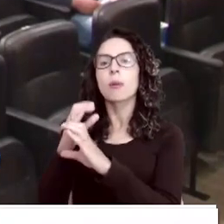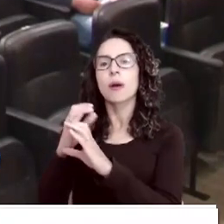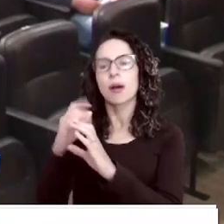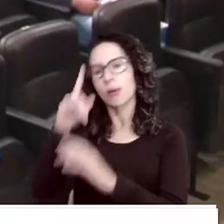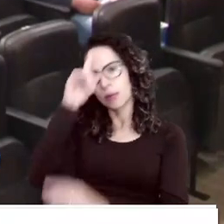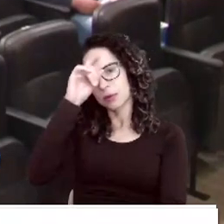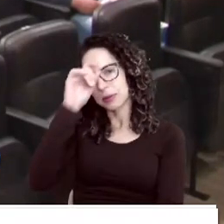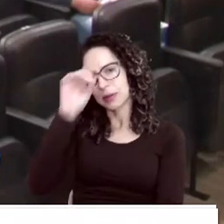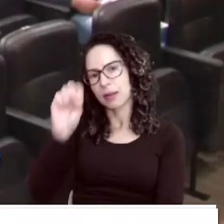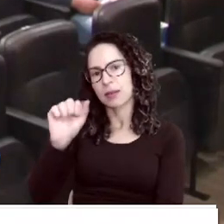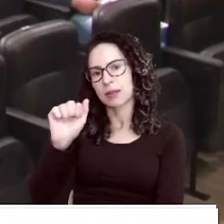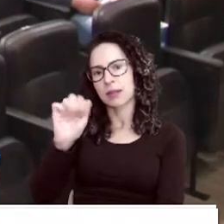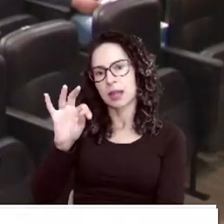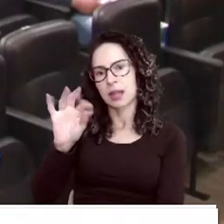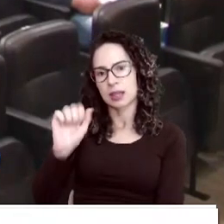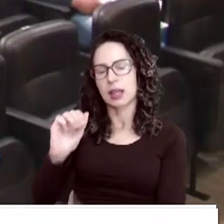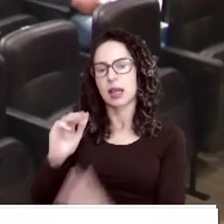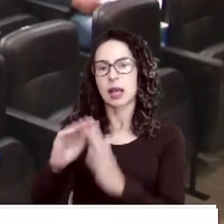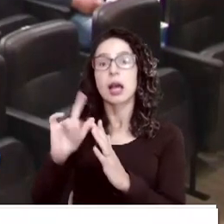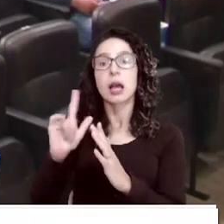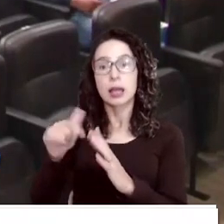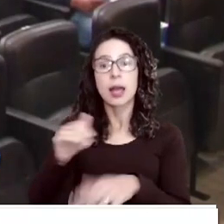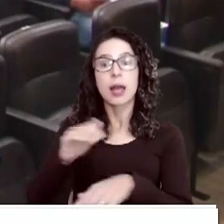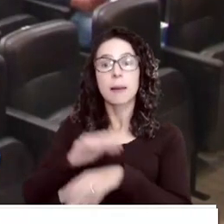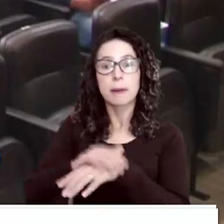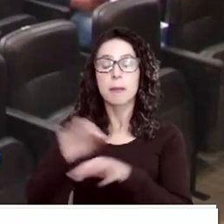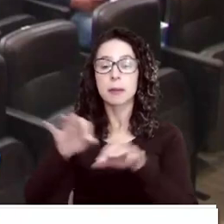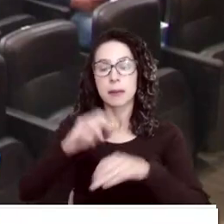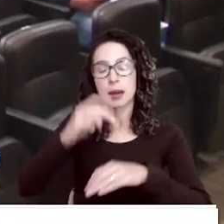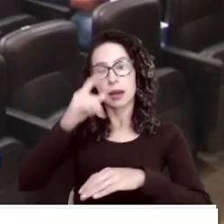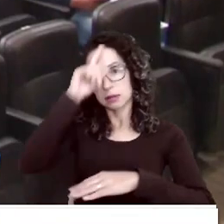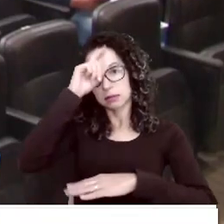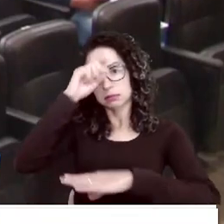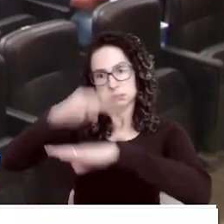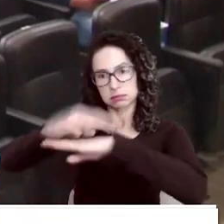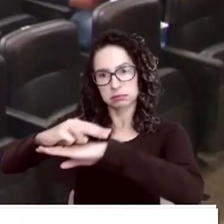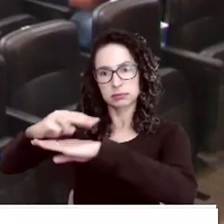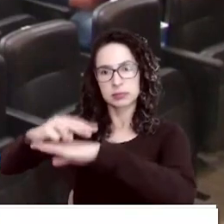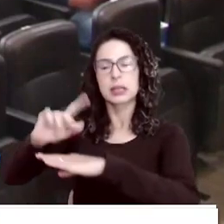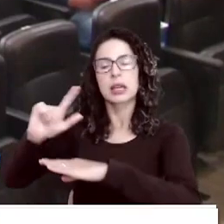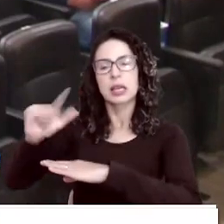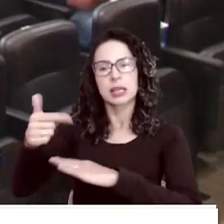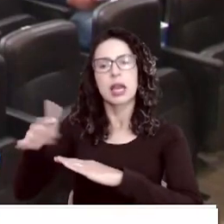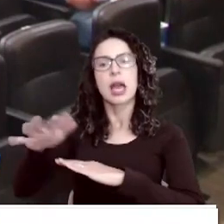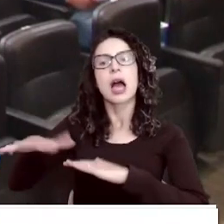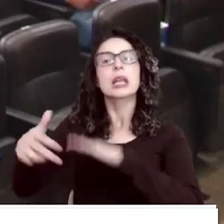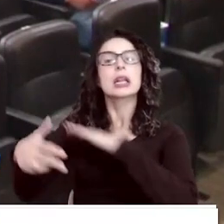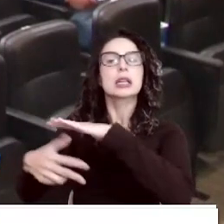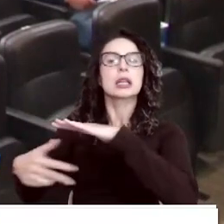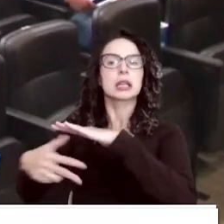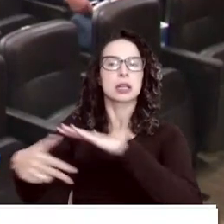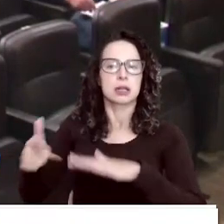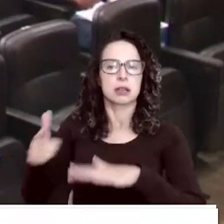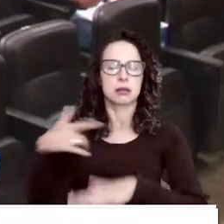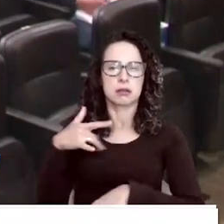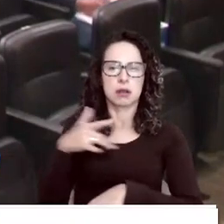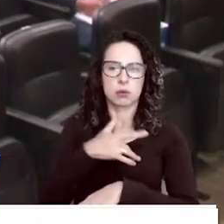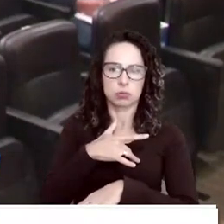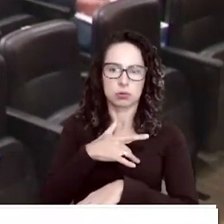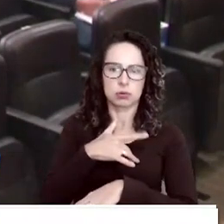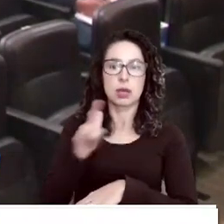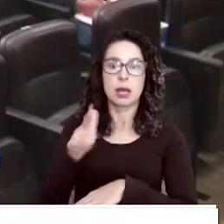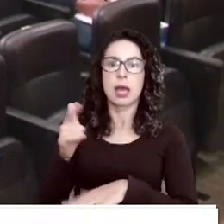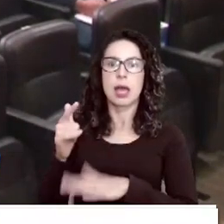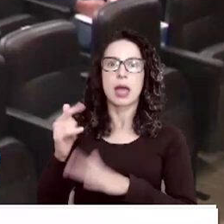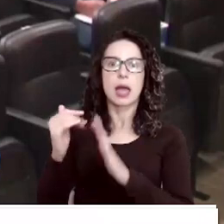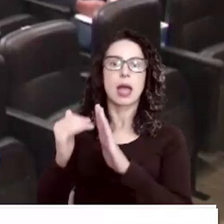e faz até hoje as internações, que é a questão terciária da saúde, né? Que é a alta complexidade